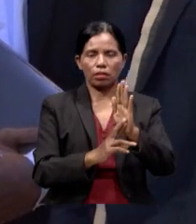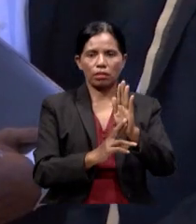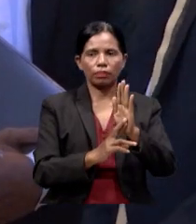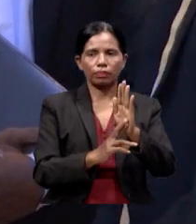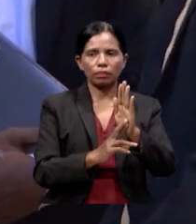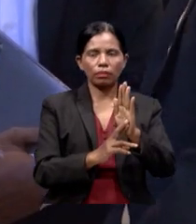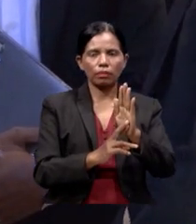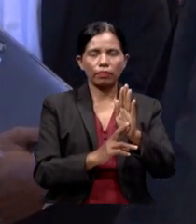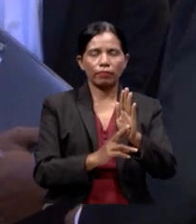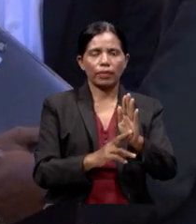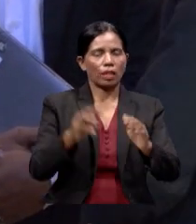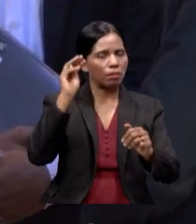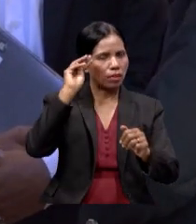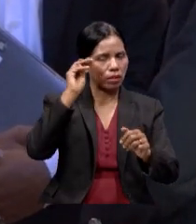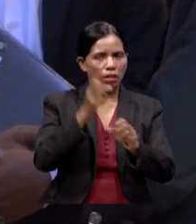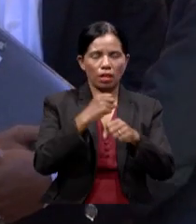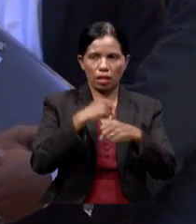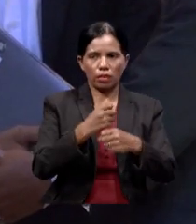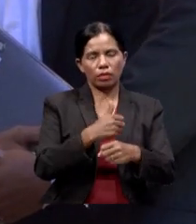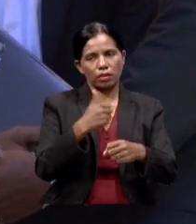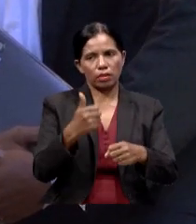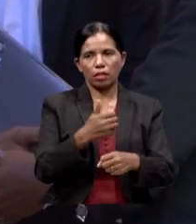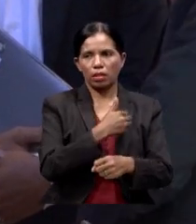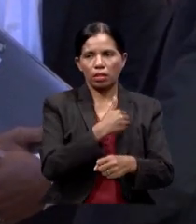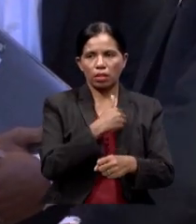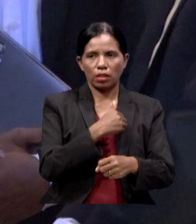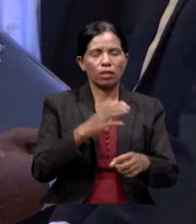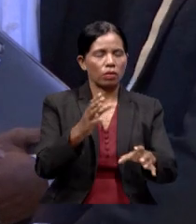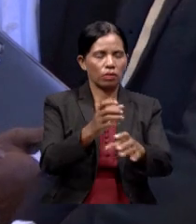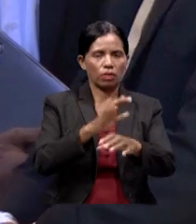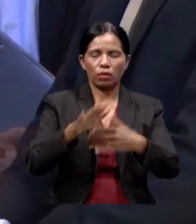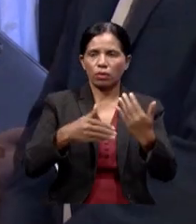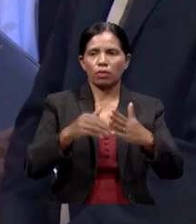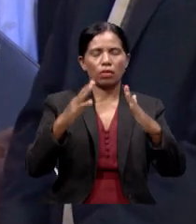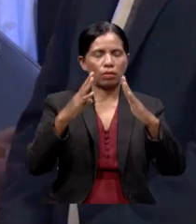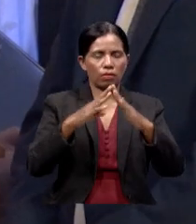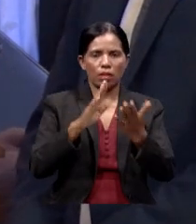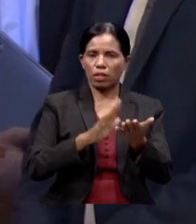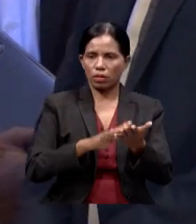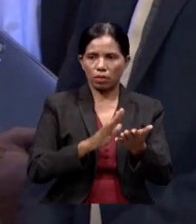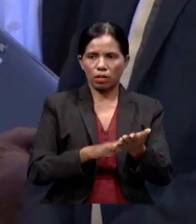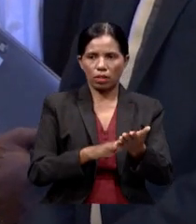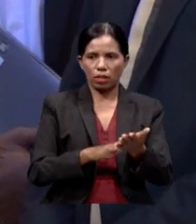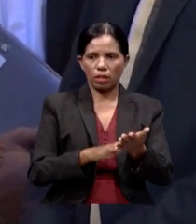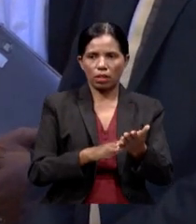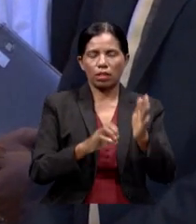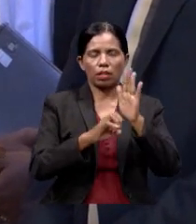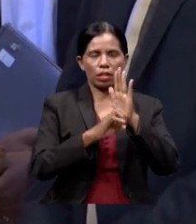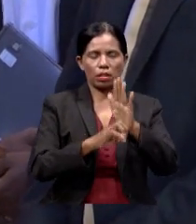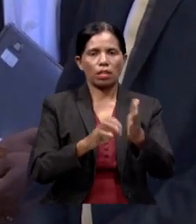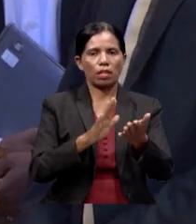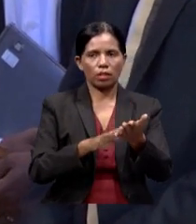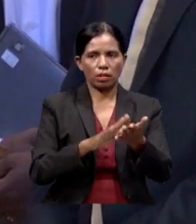nebe, ma ministério relevante halo ona, mebe aladauk, atu cobre hotu escola ali. Por exemplo, e escola